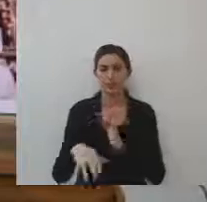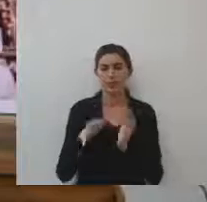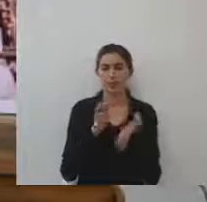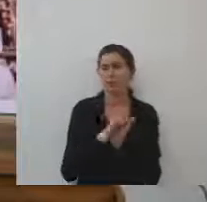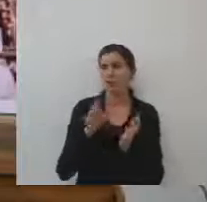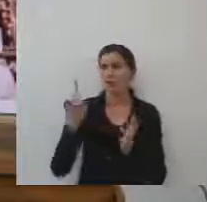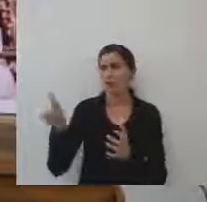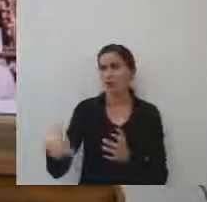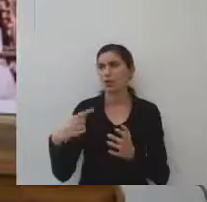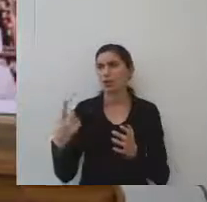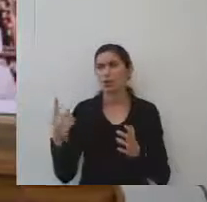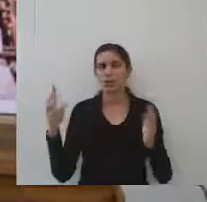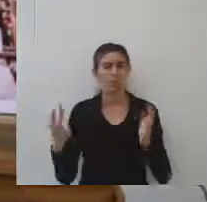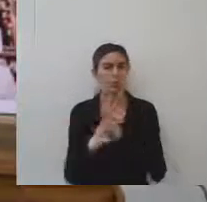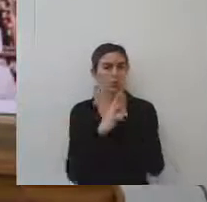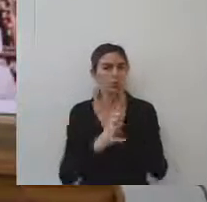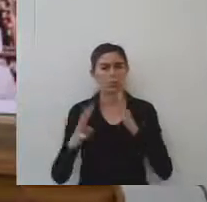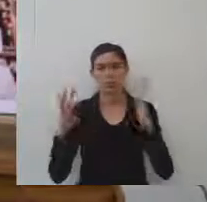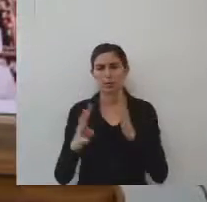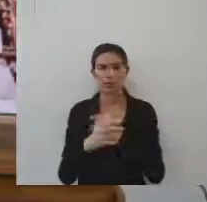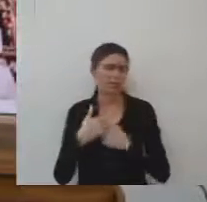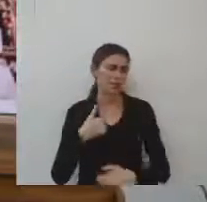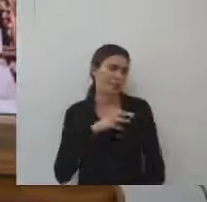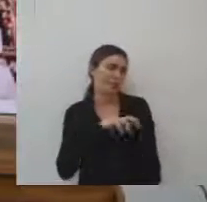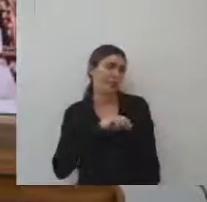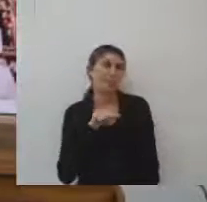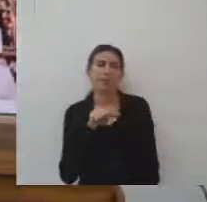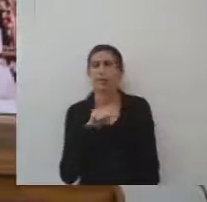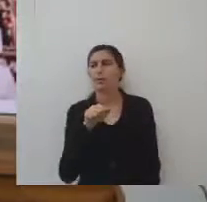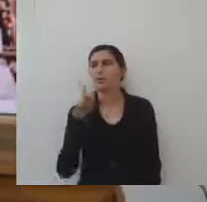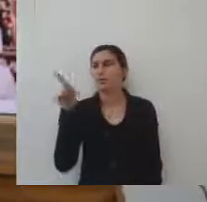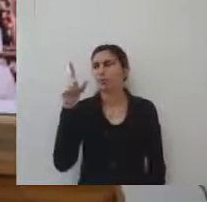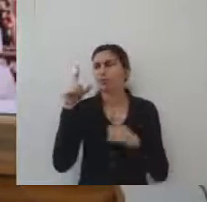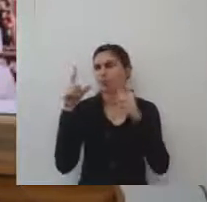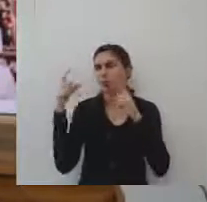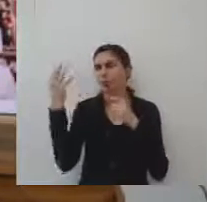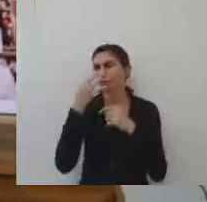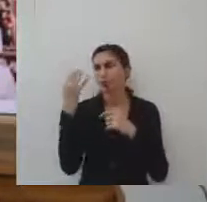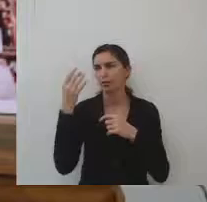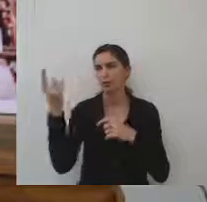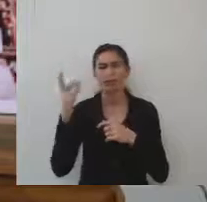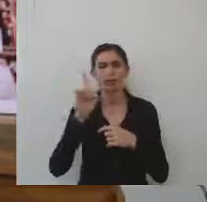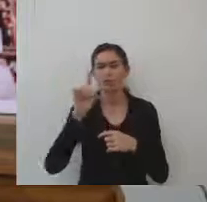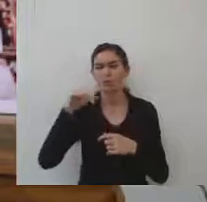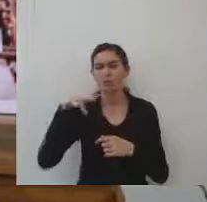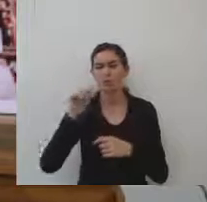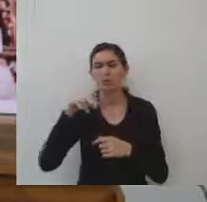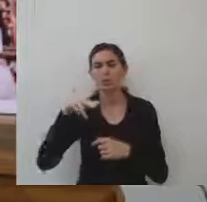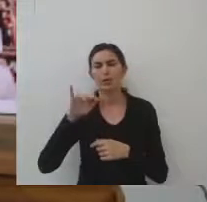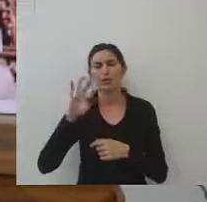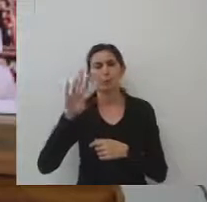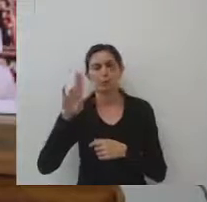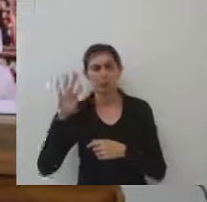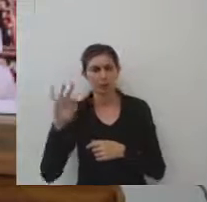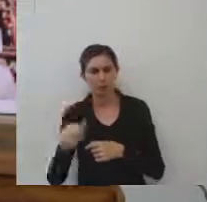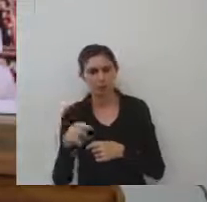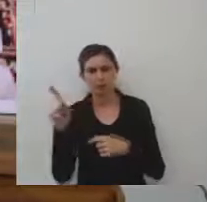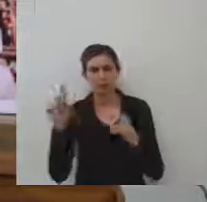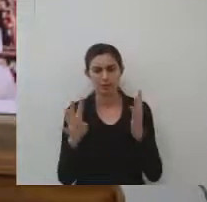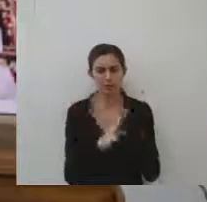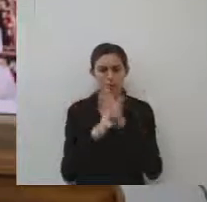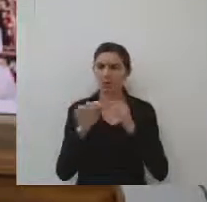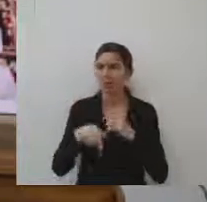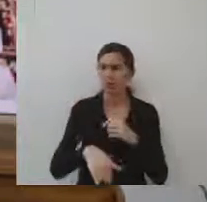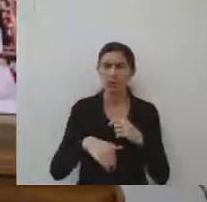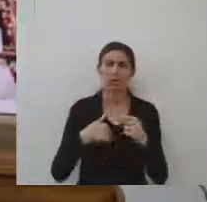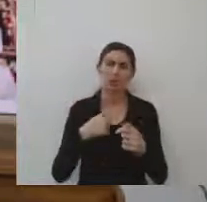pernambucano, que é o Festival de Quadrilha. Uma das minhas paixões, a gente tem uma foto linda da quadrilha Dona Matuta aqui, tá certo? Esse